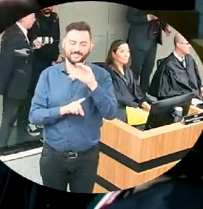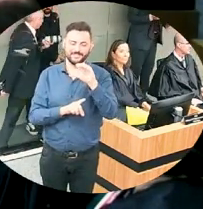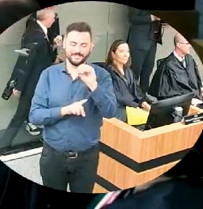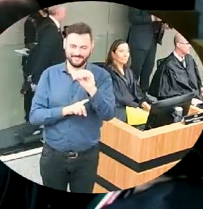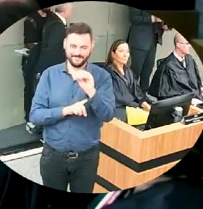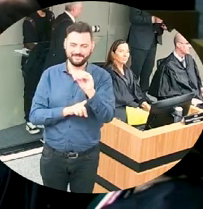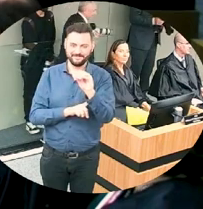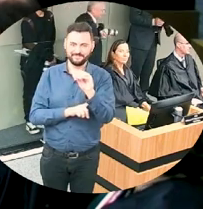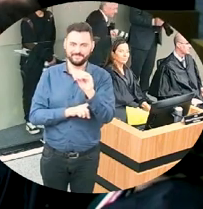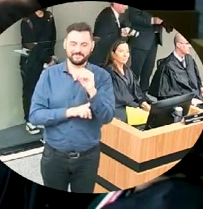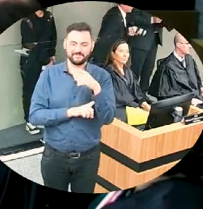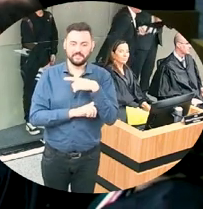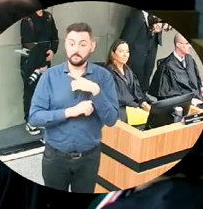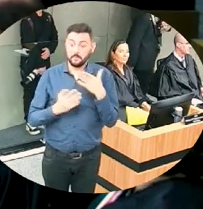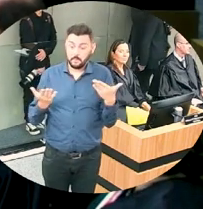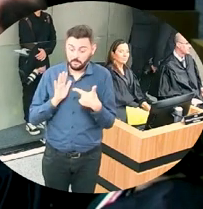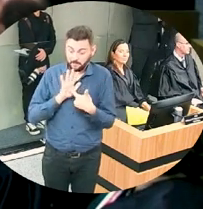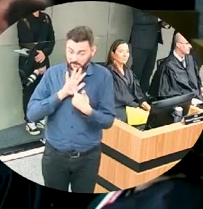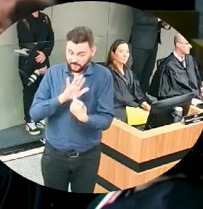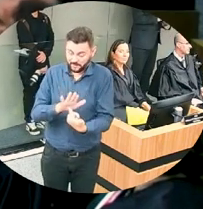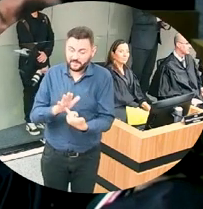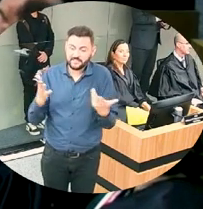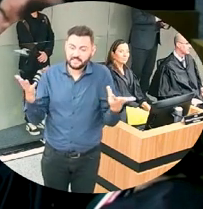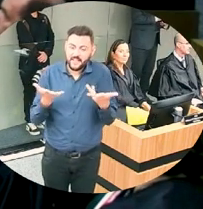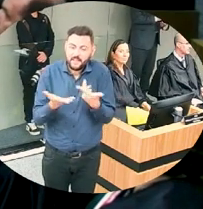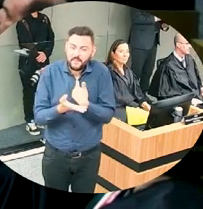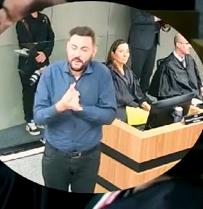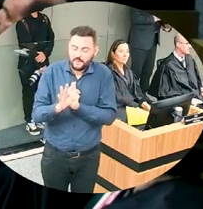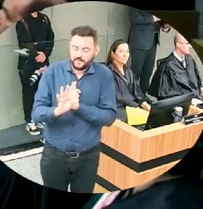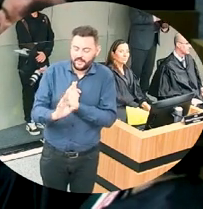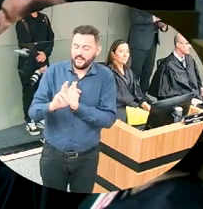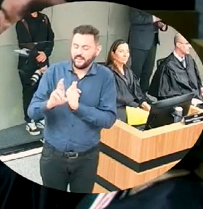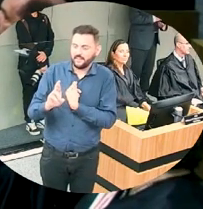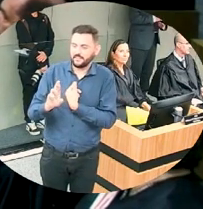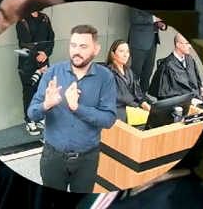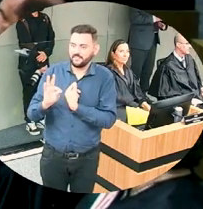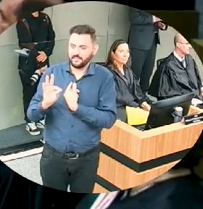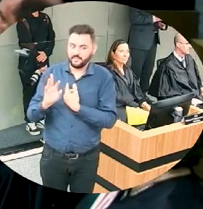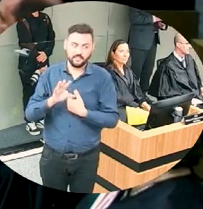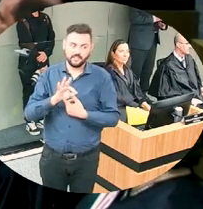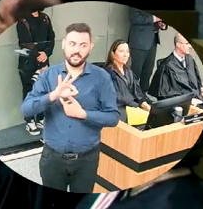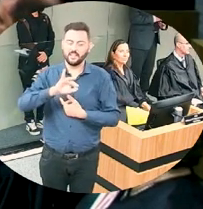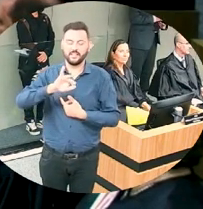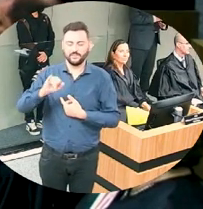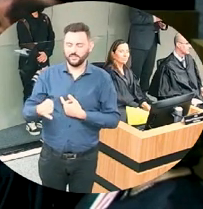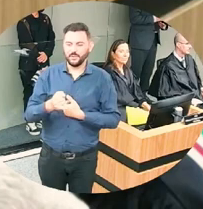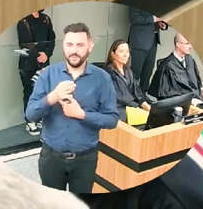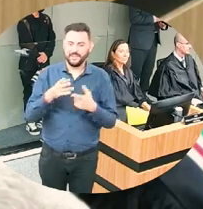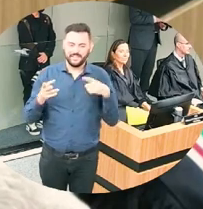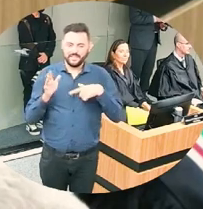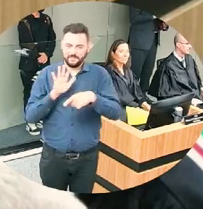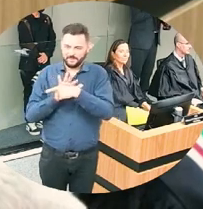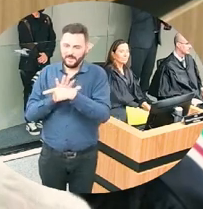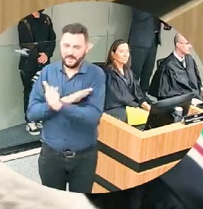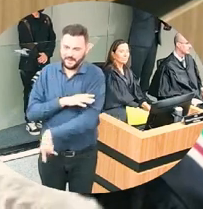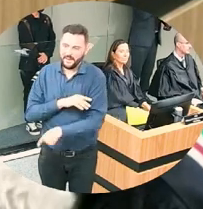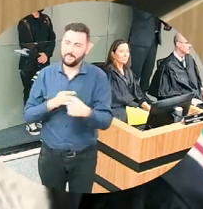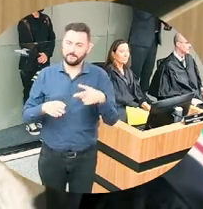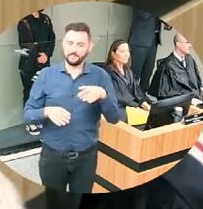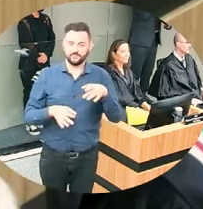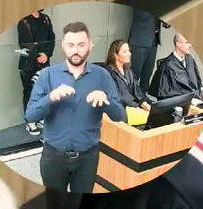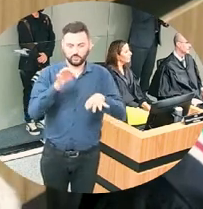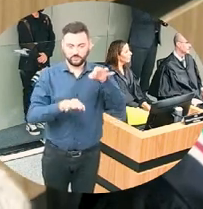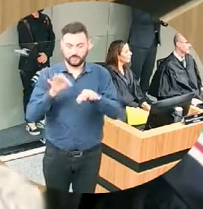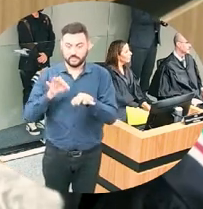eh nesse ato também representando o presidente do Tribunal de Justiça de Santa Catarina cumprimentar a